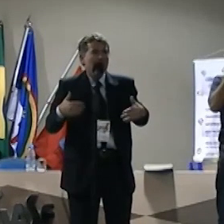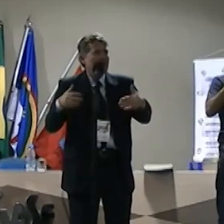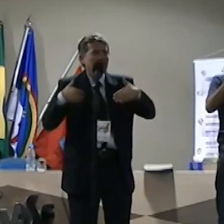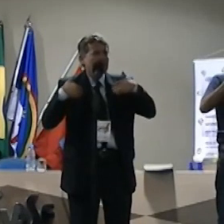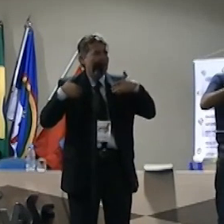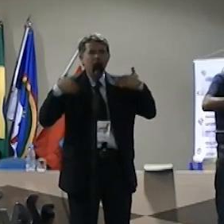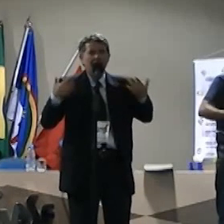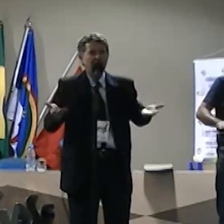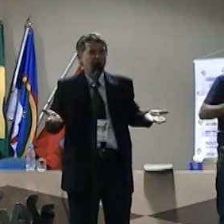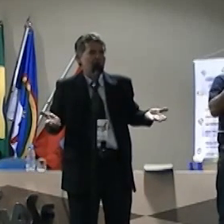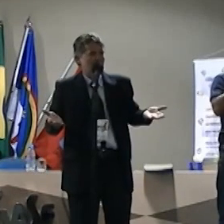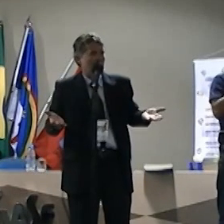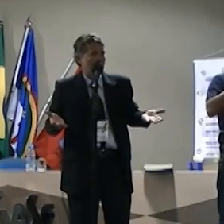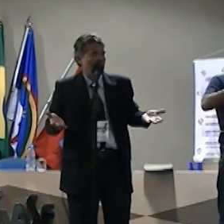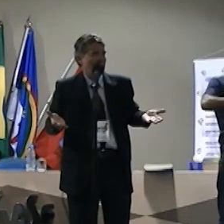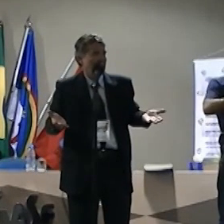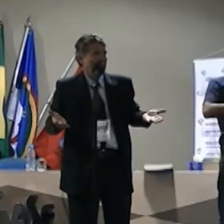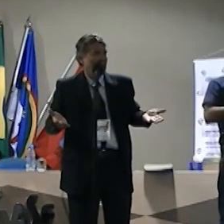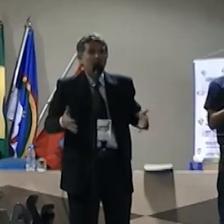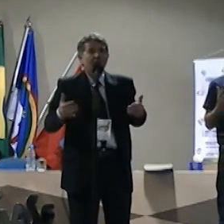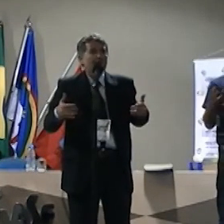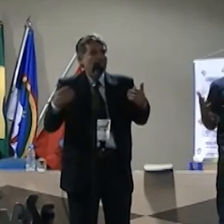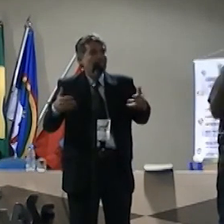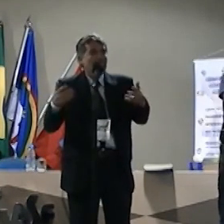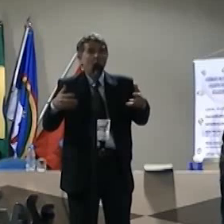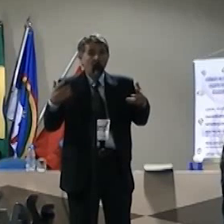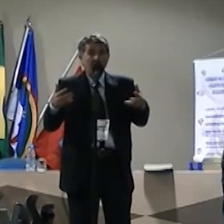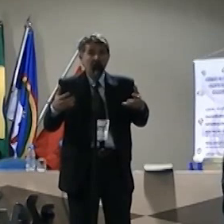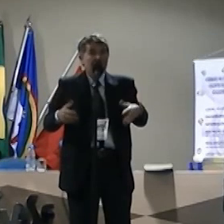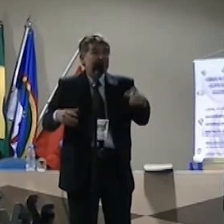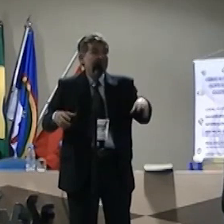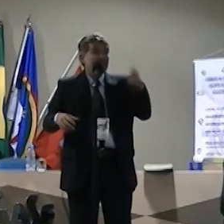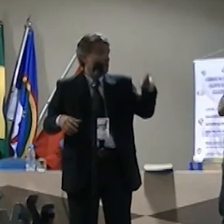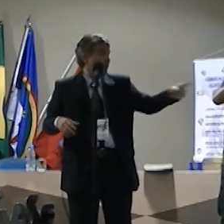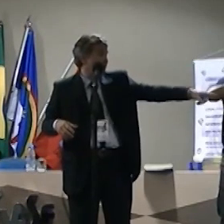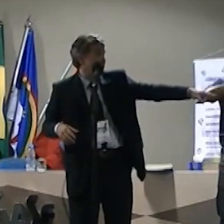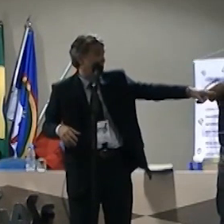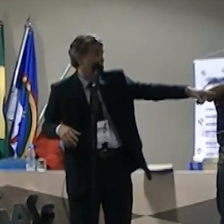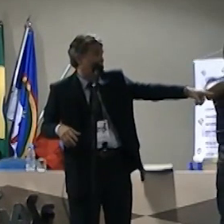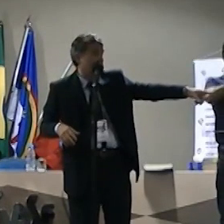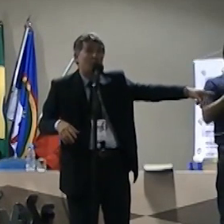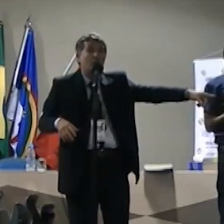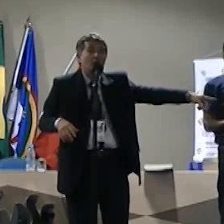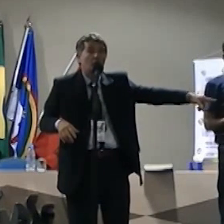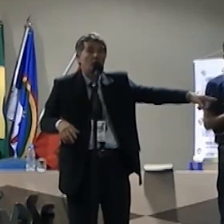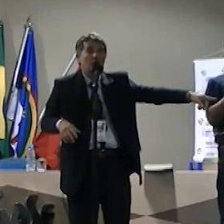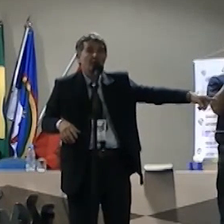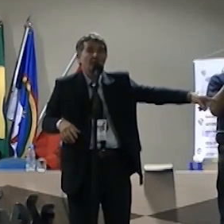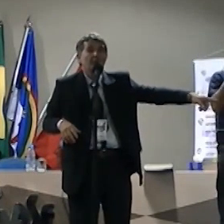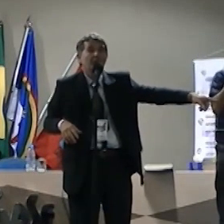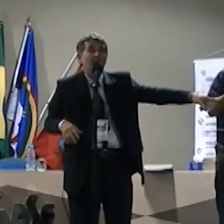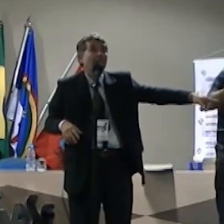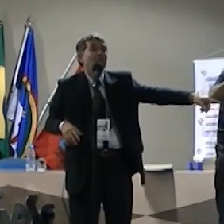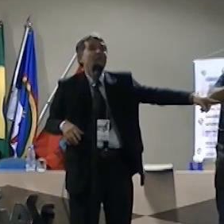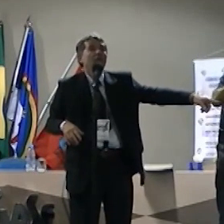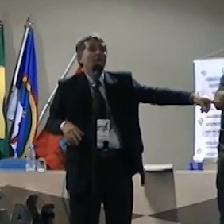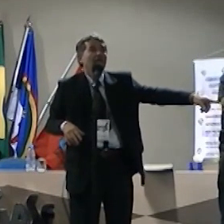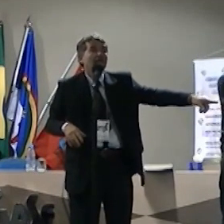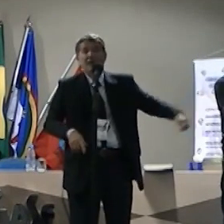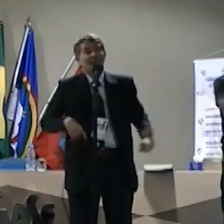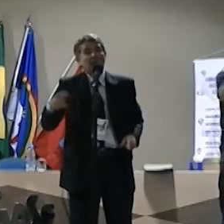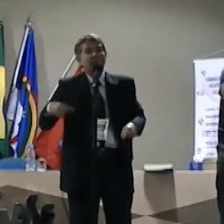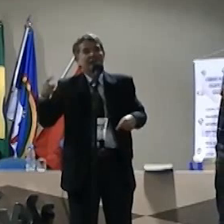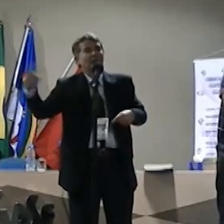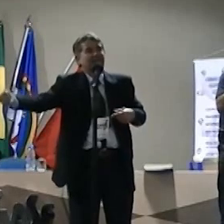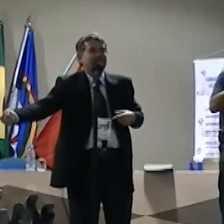convivência? Chega na escola um bocado de bicho. E o professor tem que ir agora, em cima de um bocado de sinal caseiro, como colocou Paula, muito bem